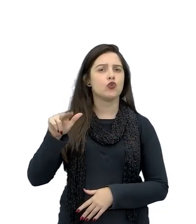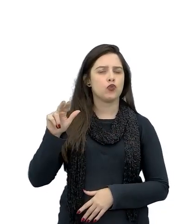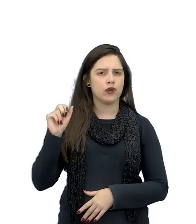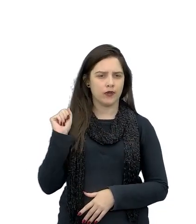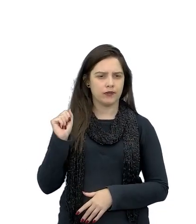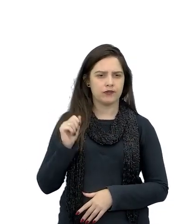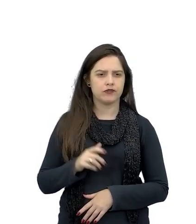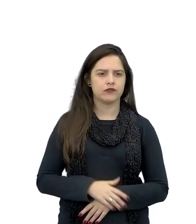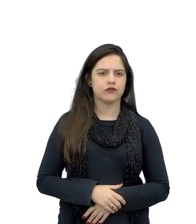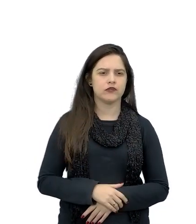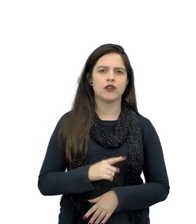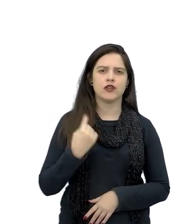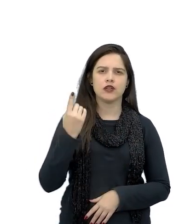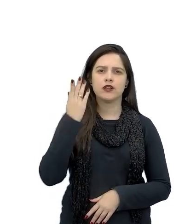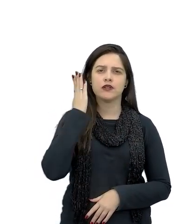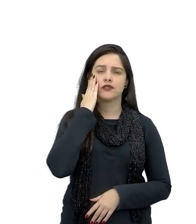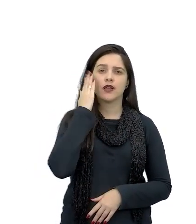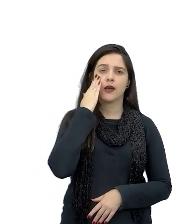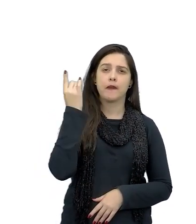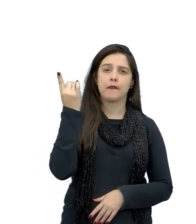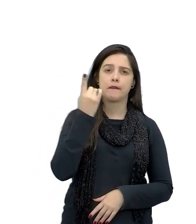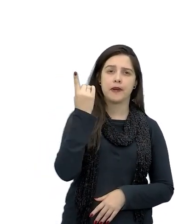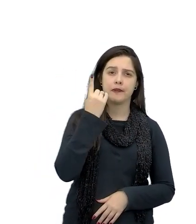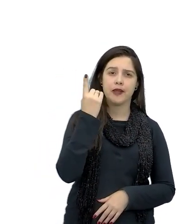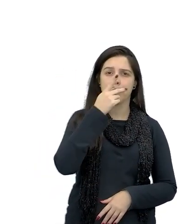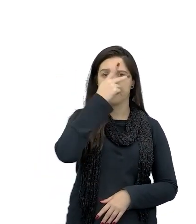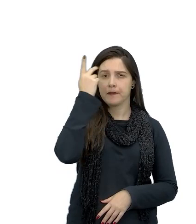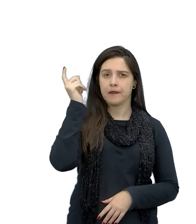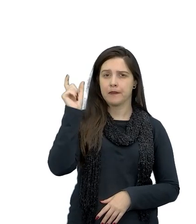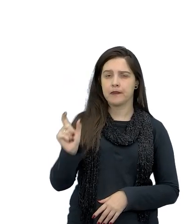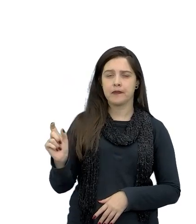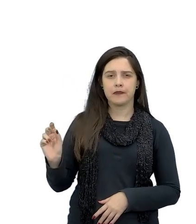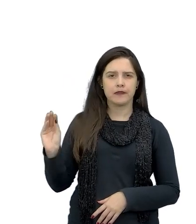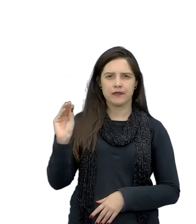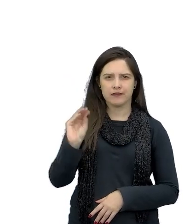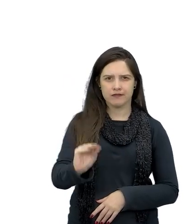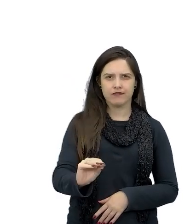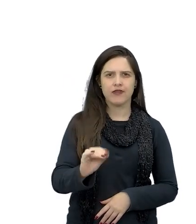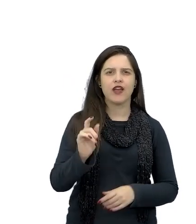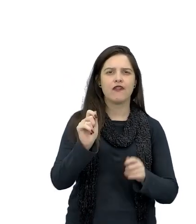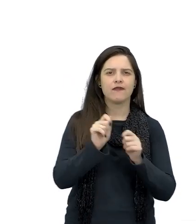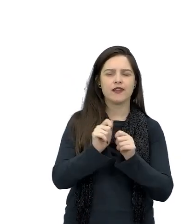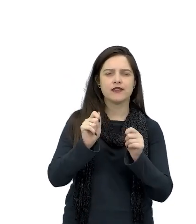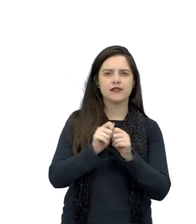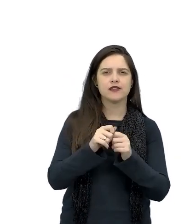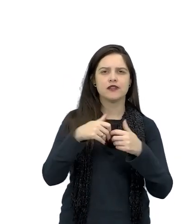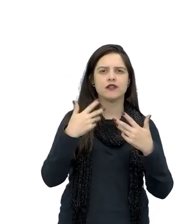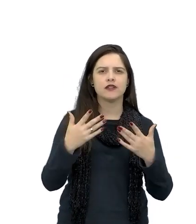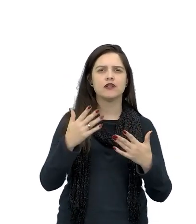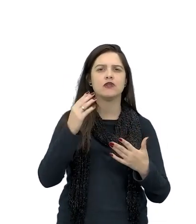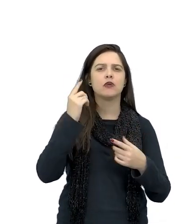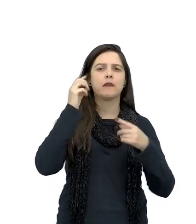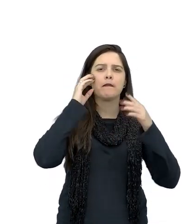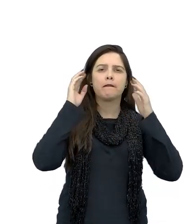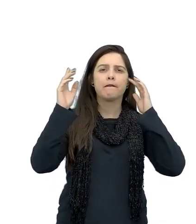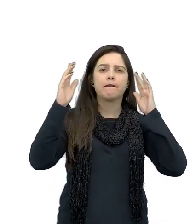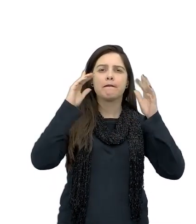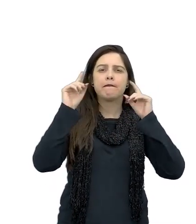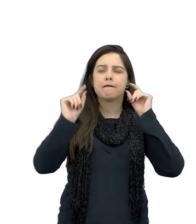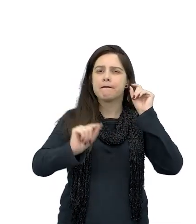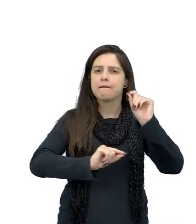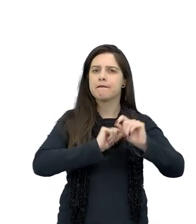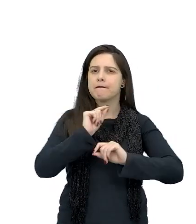nunca. E está aqui na primeira pessoa, né? Para que ele consiga fazê-lo, pensar realmente